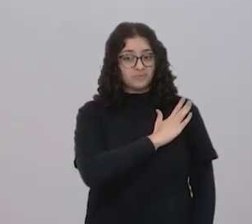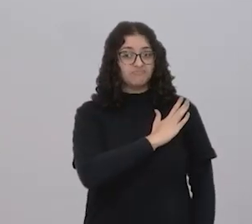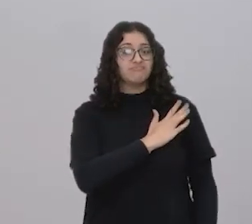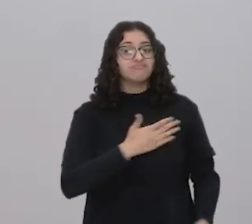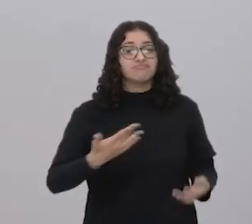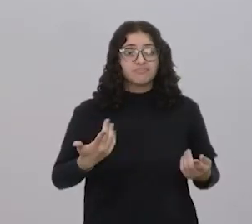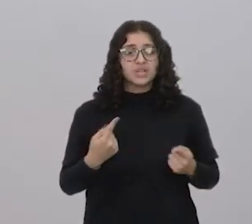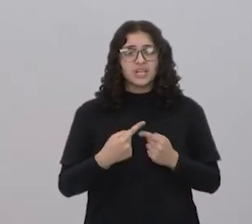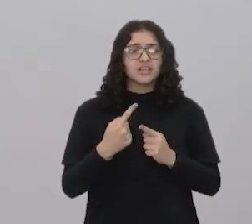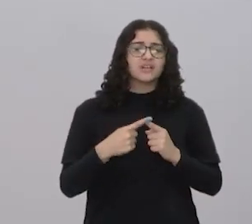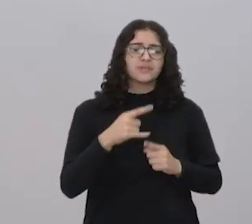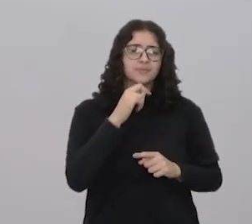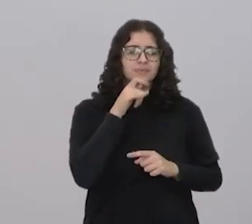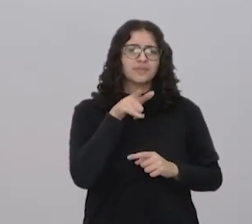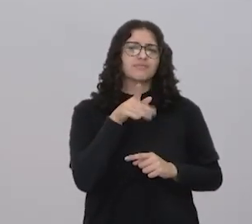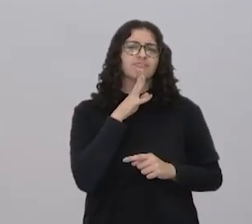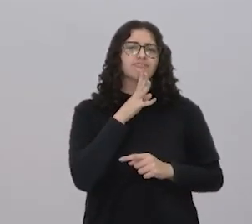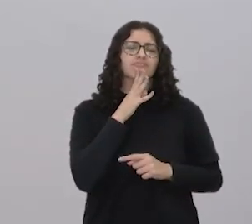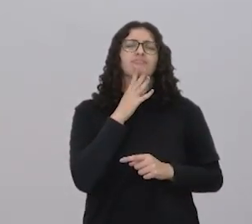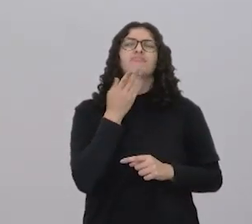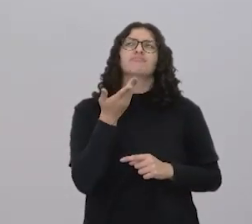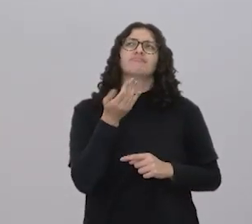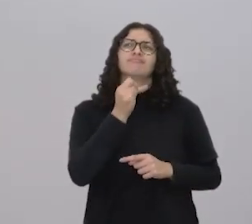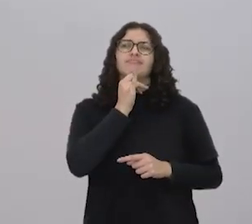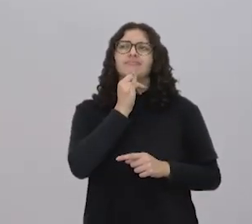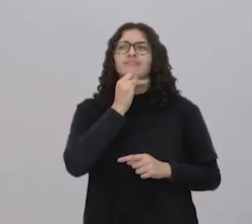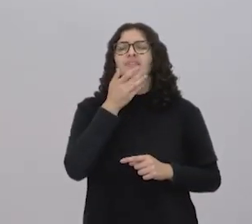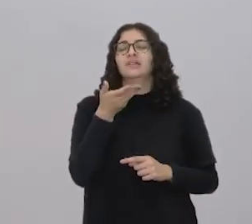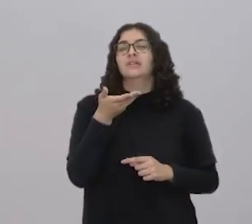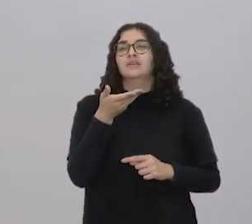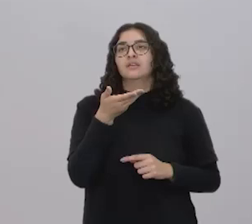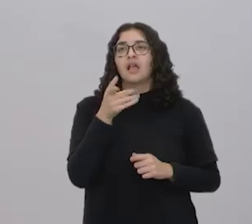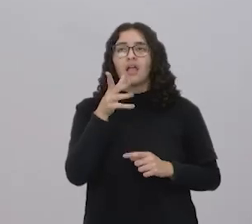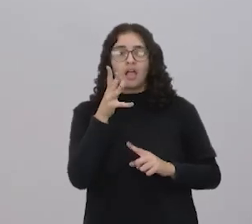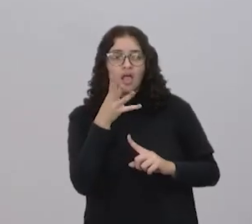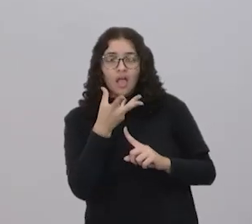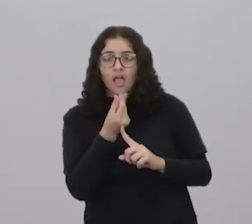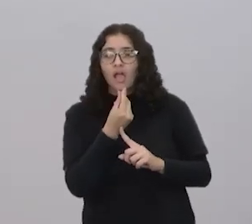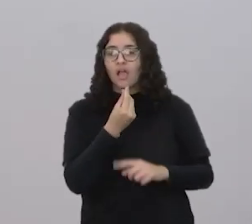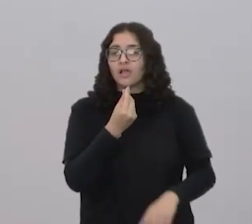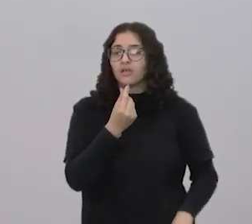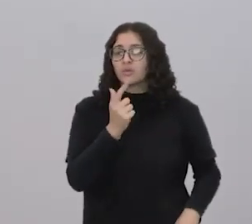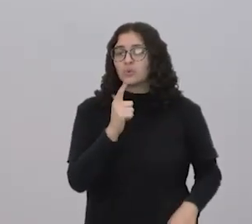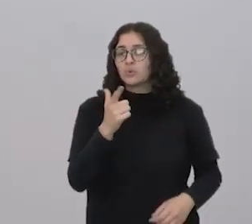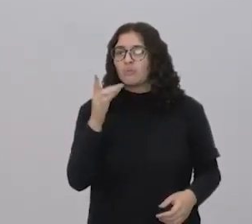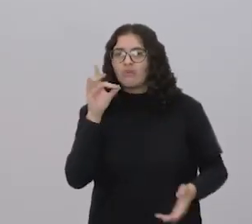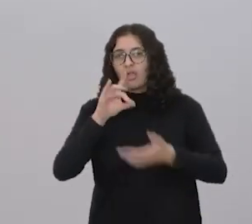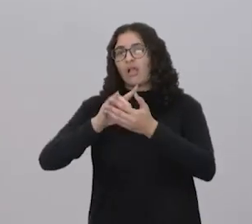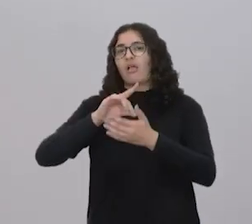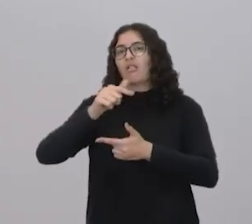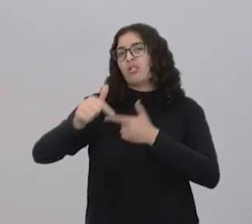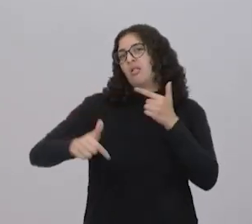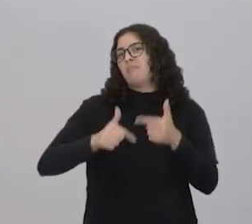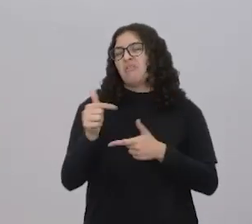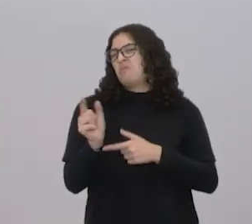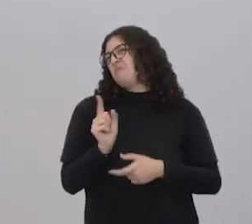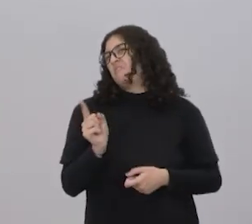já devem ter ouvido por aí algo como, o artista ele não tem realmente um trabalho e